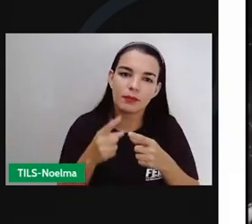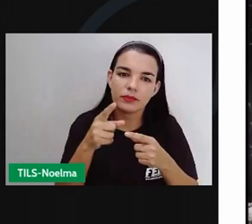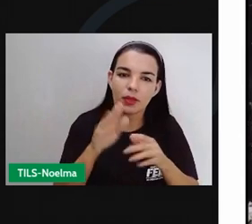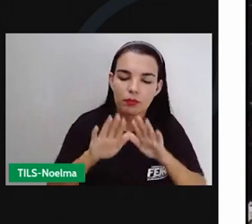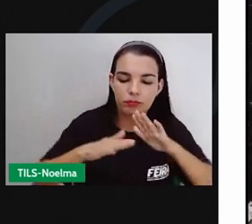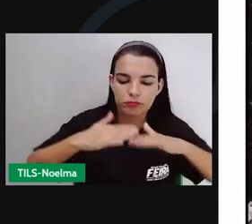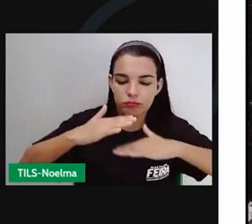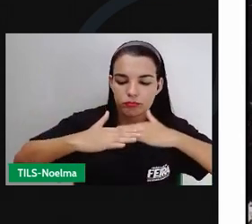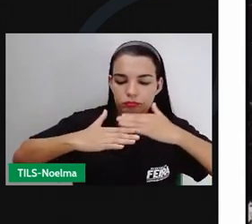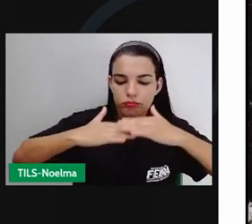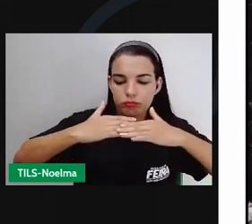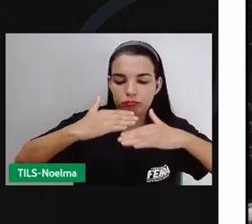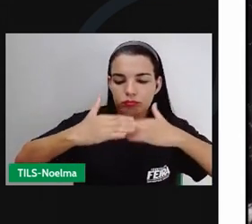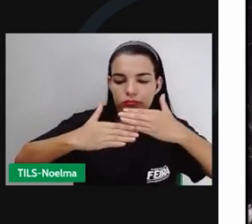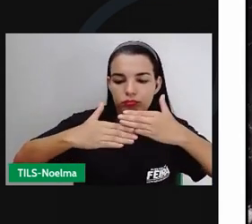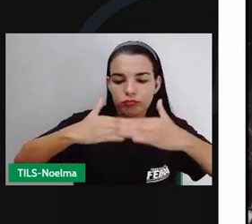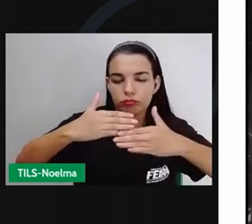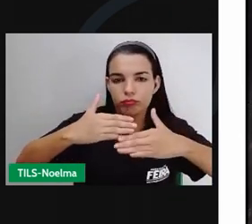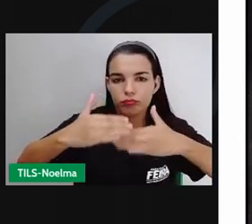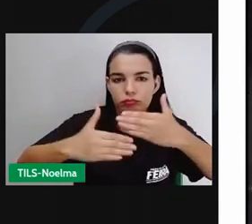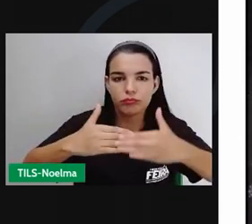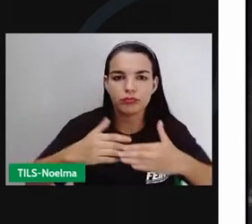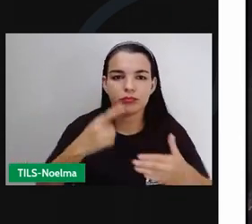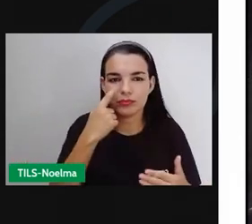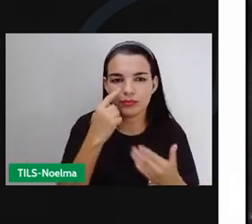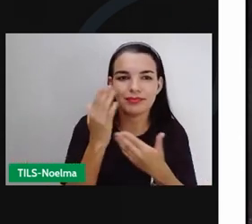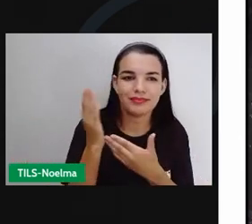como se fosse um rocambole.